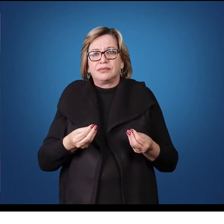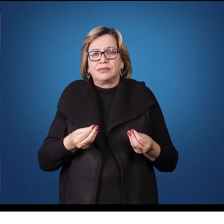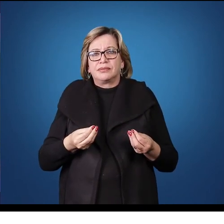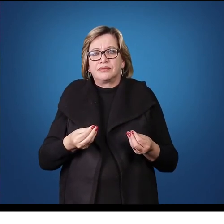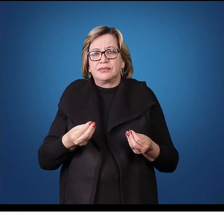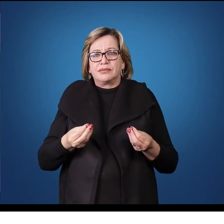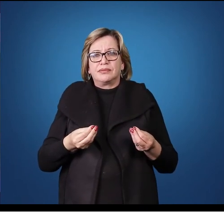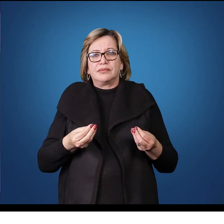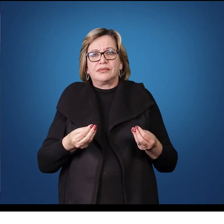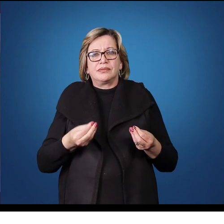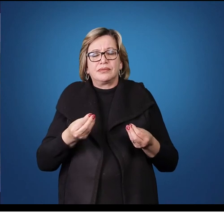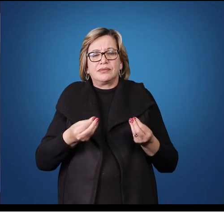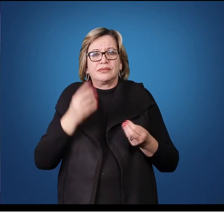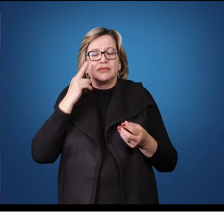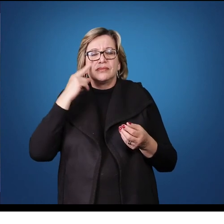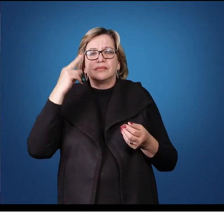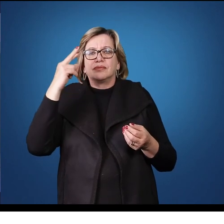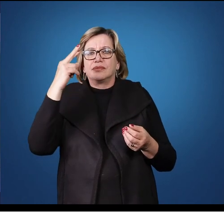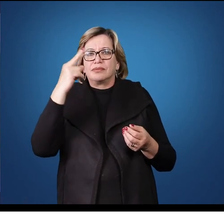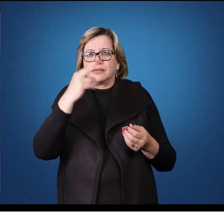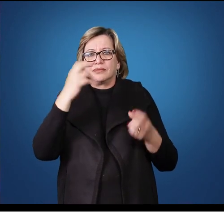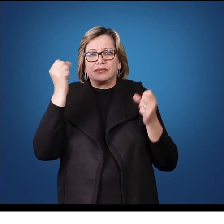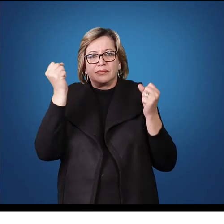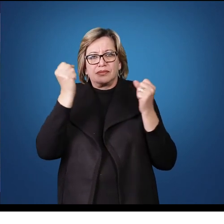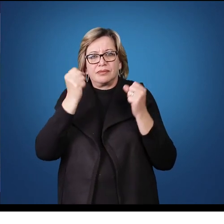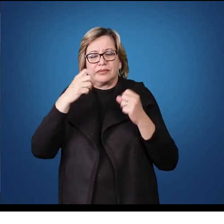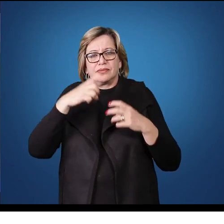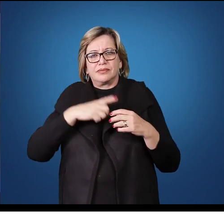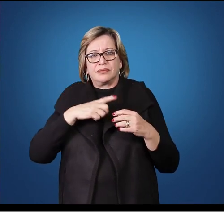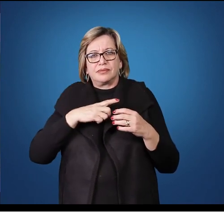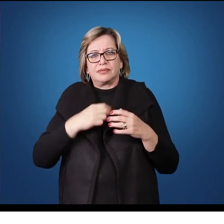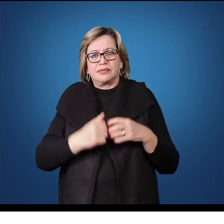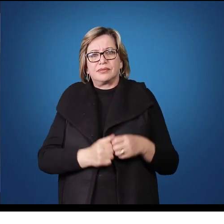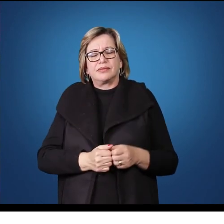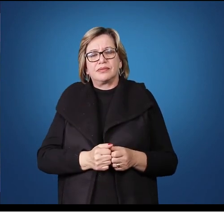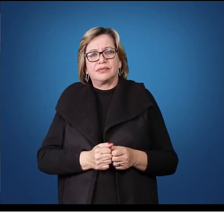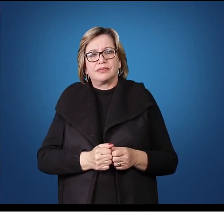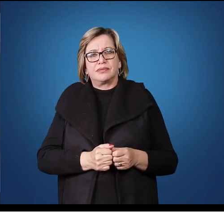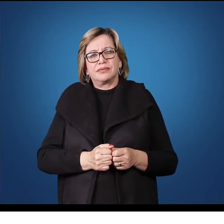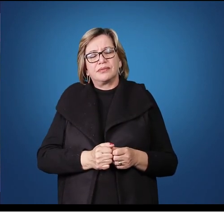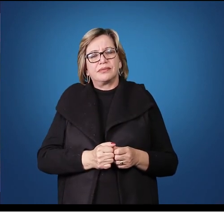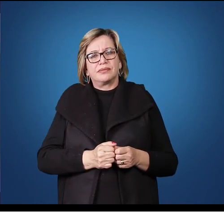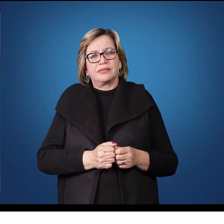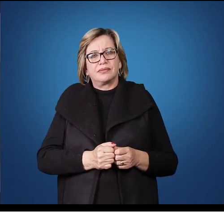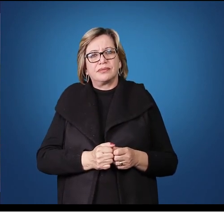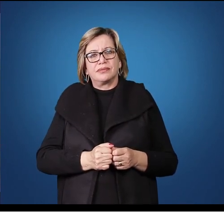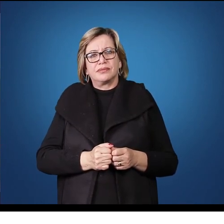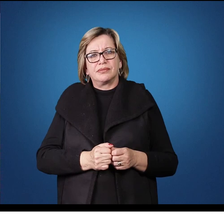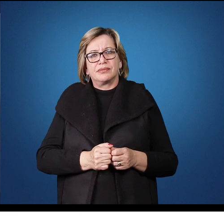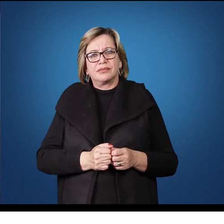altura um pouco acima da cabeça, onde posso fazer o contato direto com a palma da mão. Vamos lá.